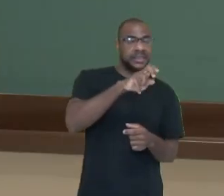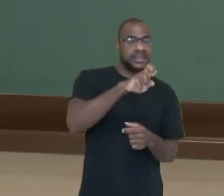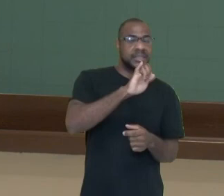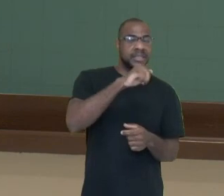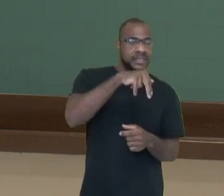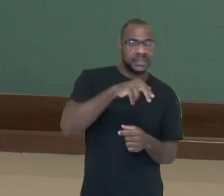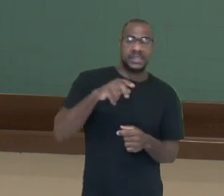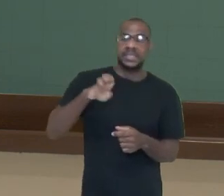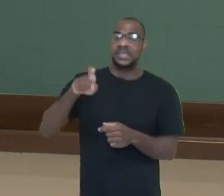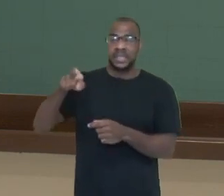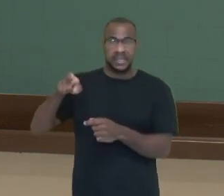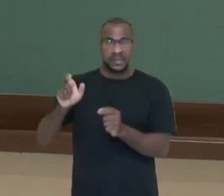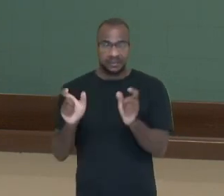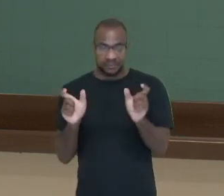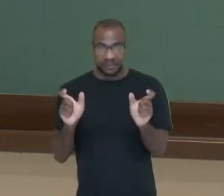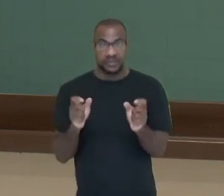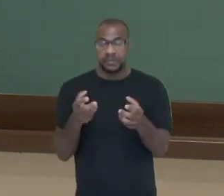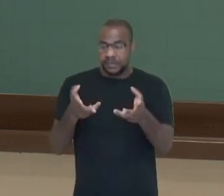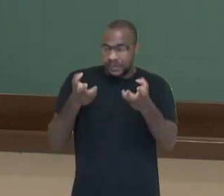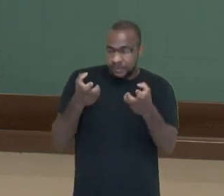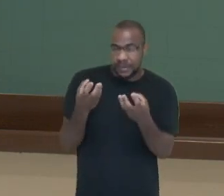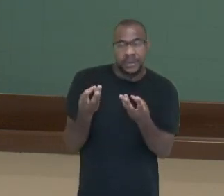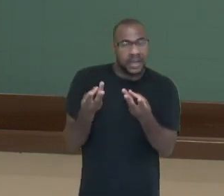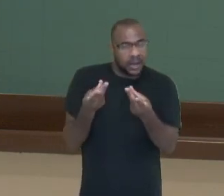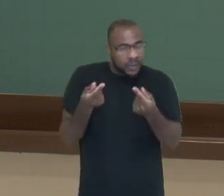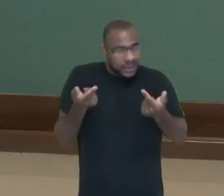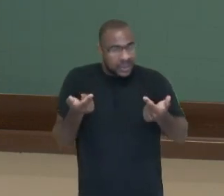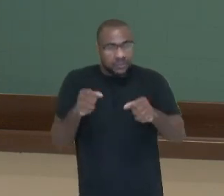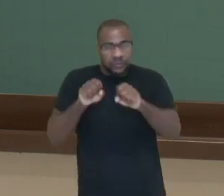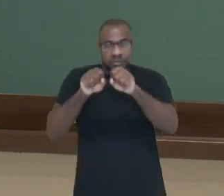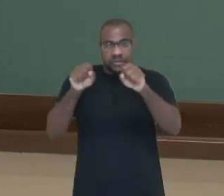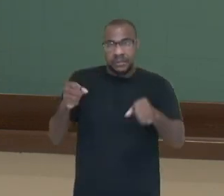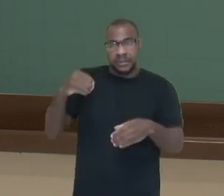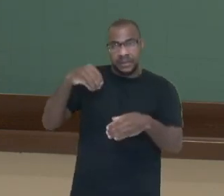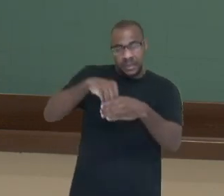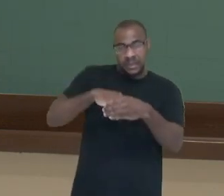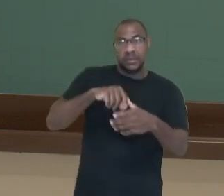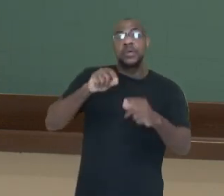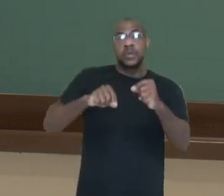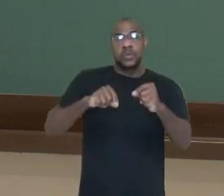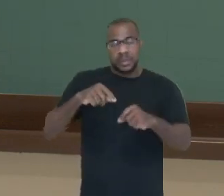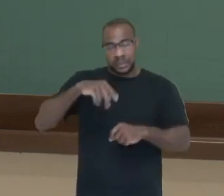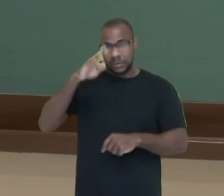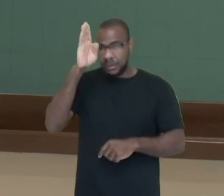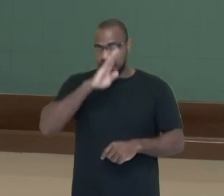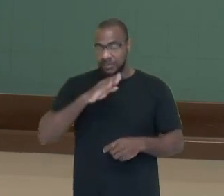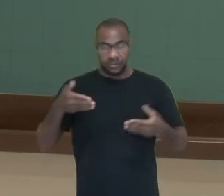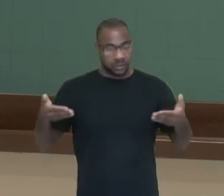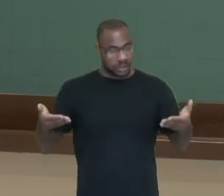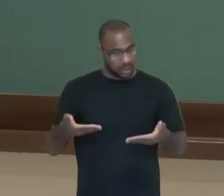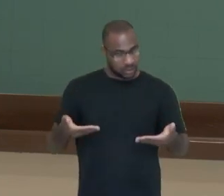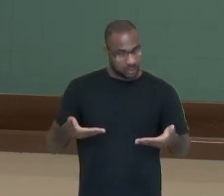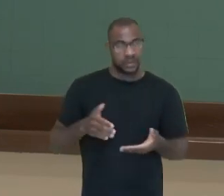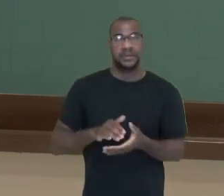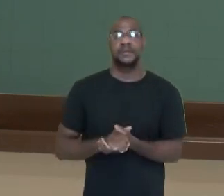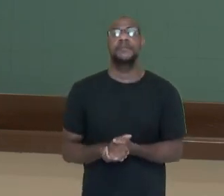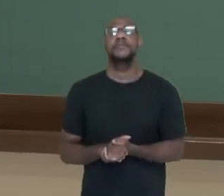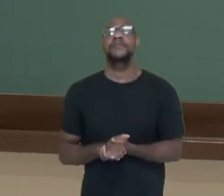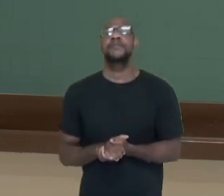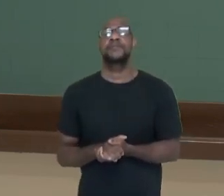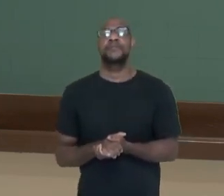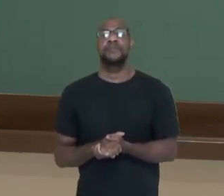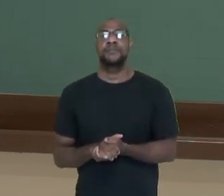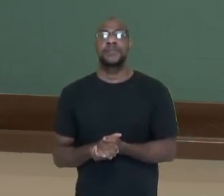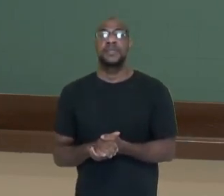tenham dimensionado a qualidade desse sistema dentro do cenário brasileiro atual no que diz respeito à